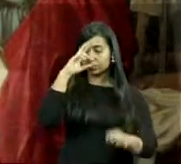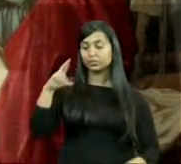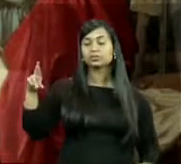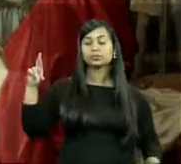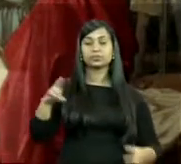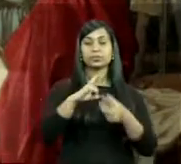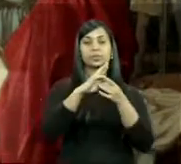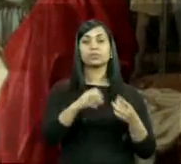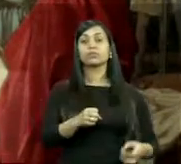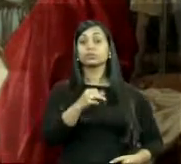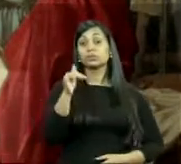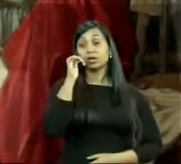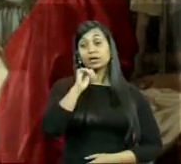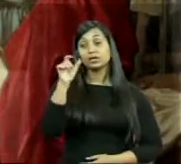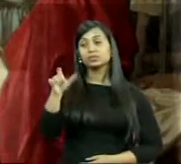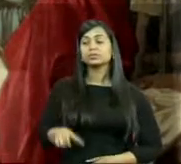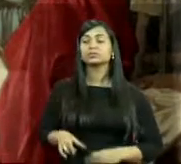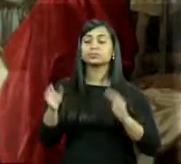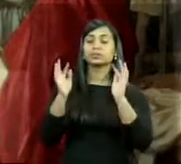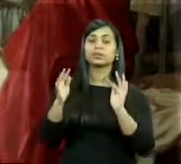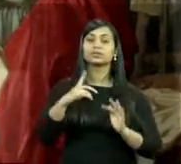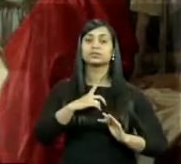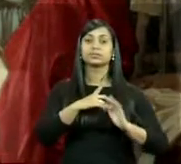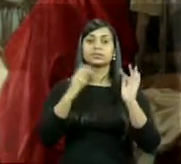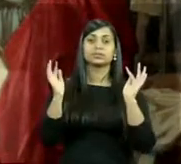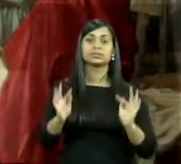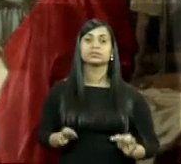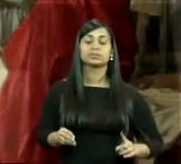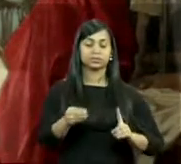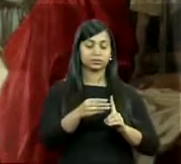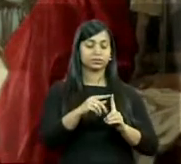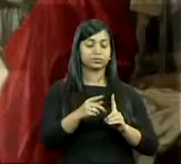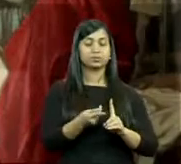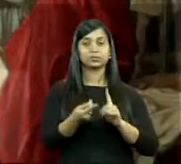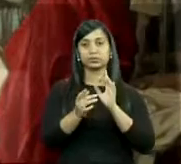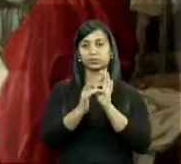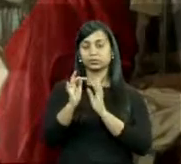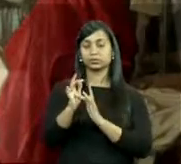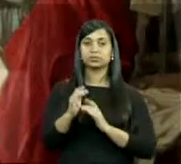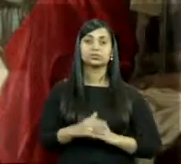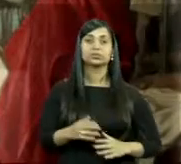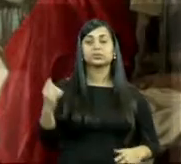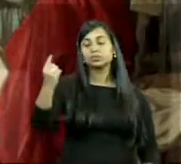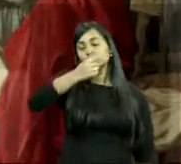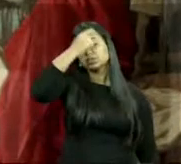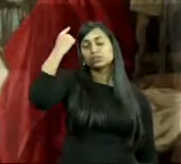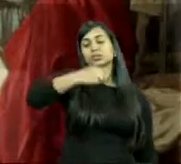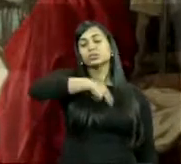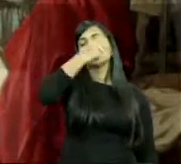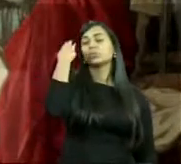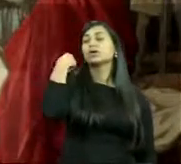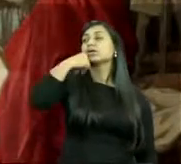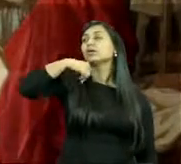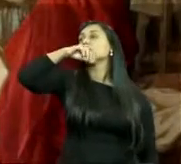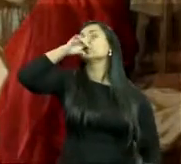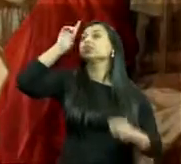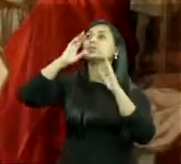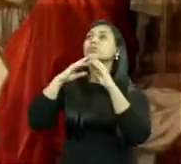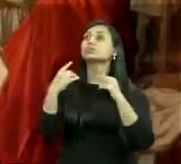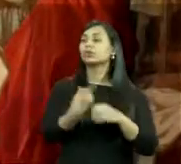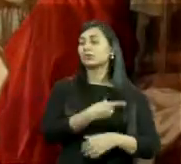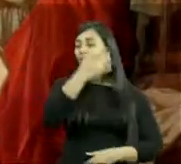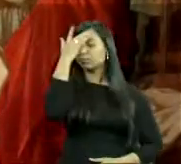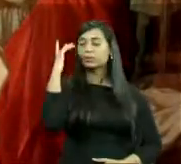cheia de graça, o Senhor é convosco. Bendita sois vós entre as mulheres, e bendito é o fruto do vosso ventre, Jesus. Santa Maria, Mãe